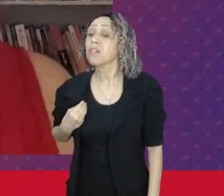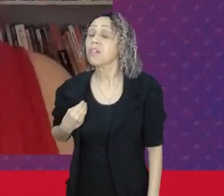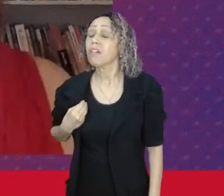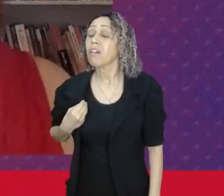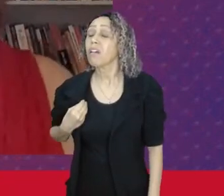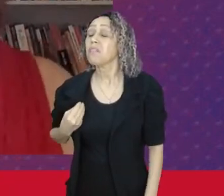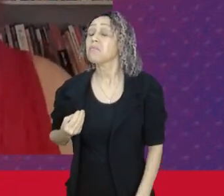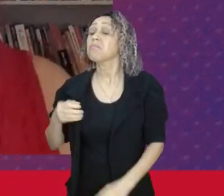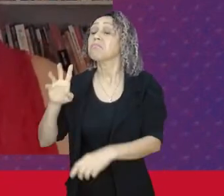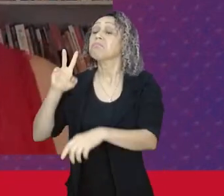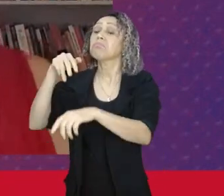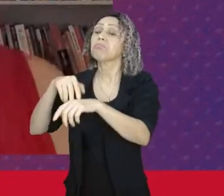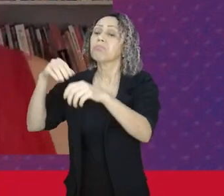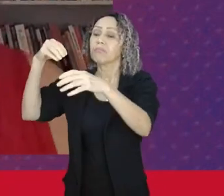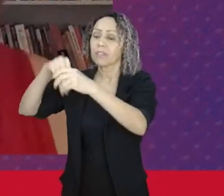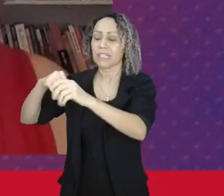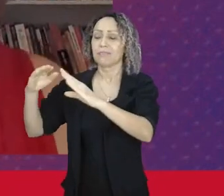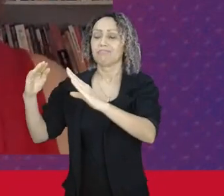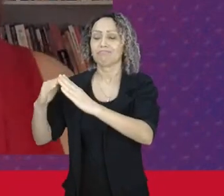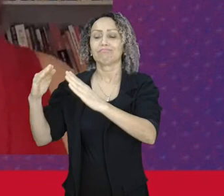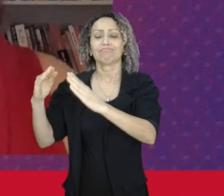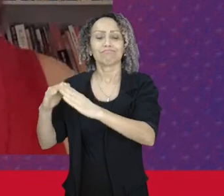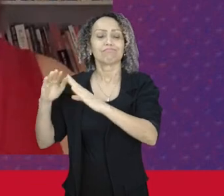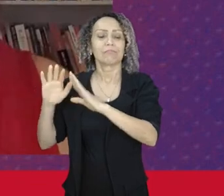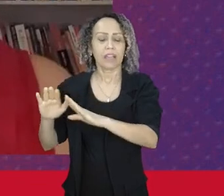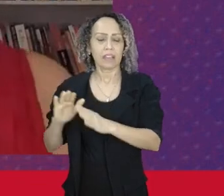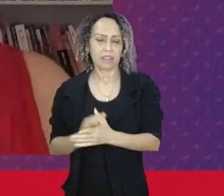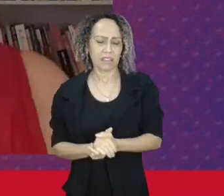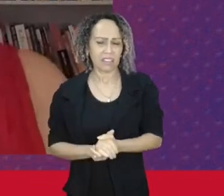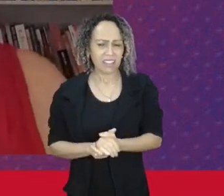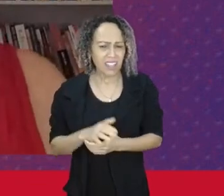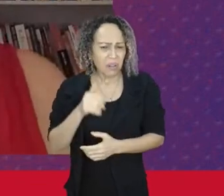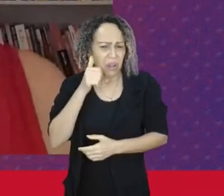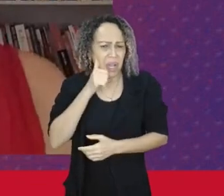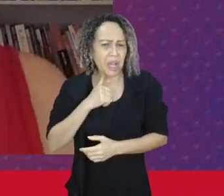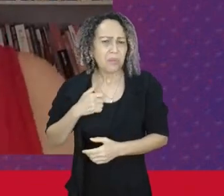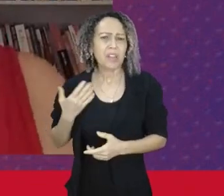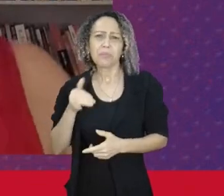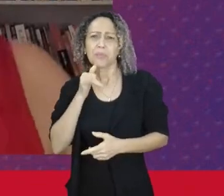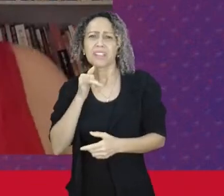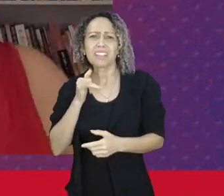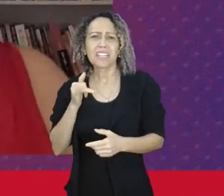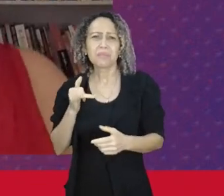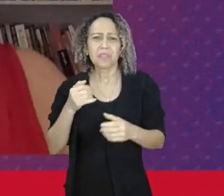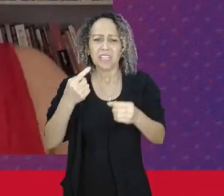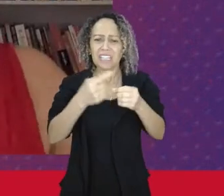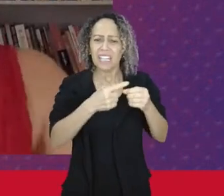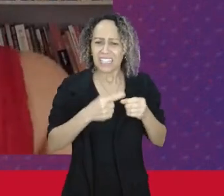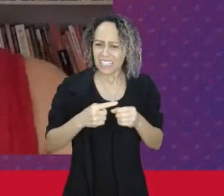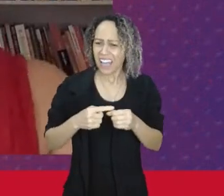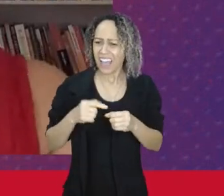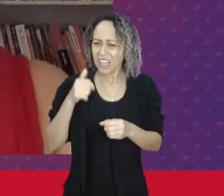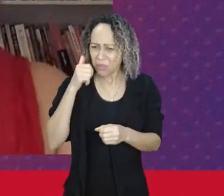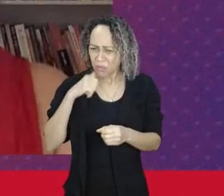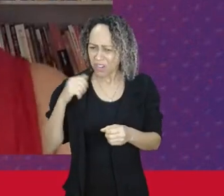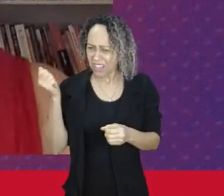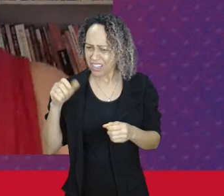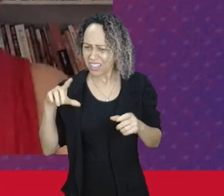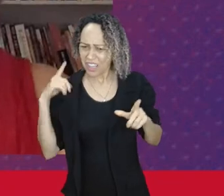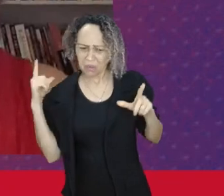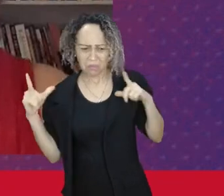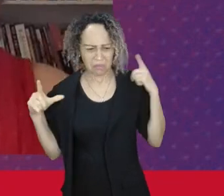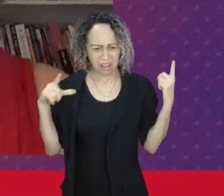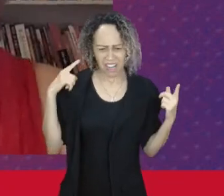lugares na cidade para o seu lazer, o espaço público é cerceado pela